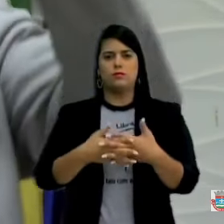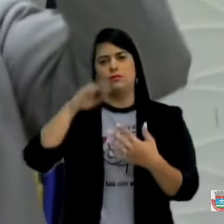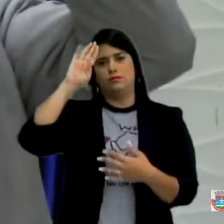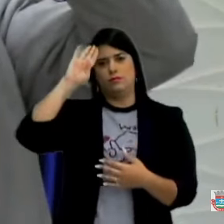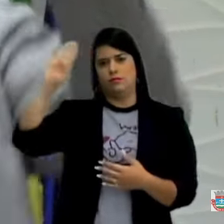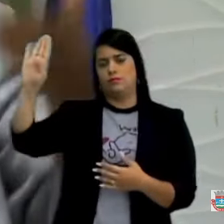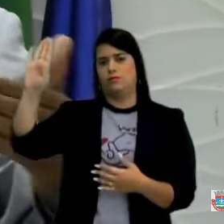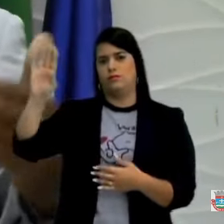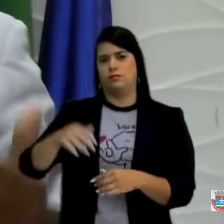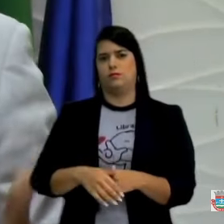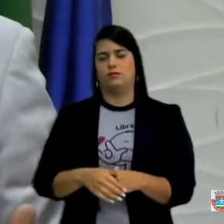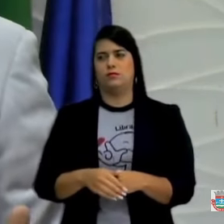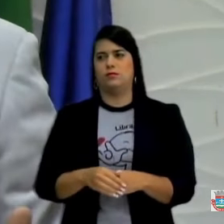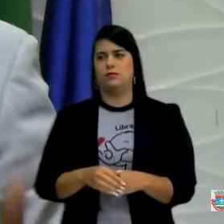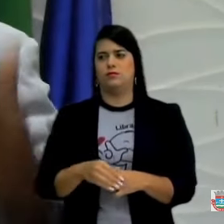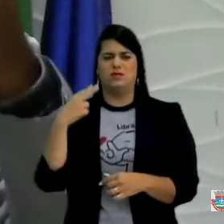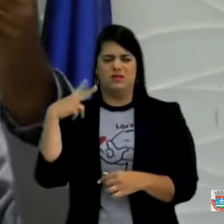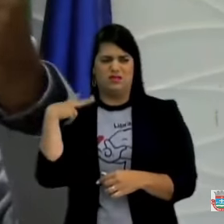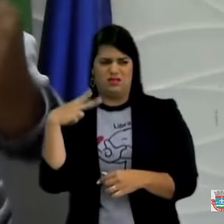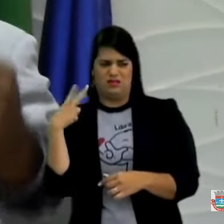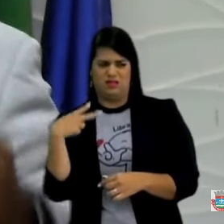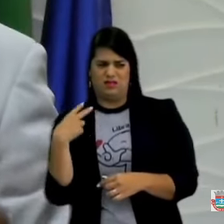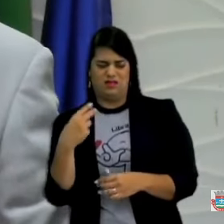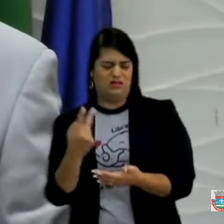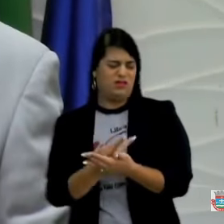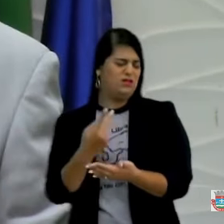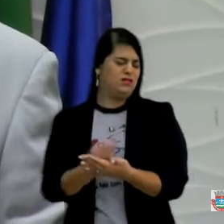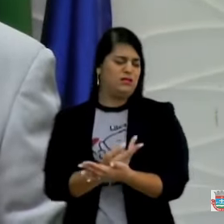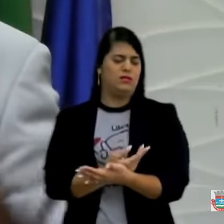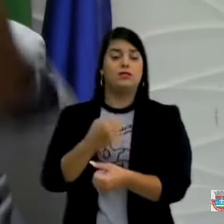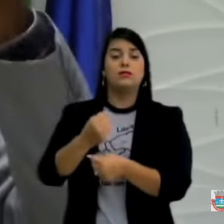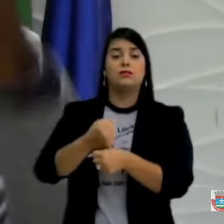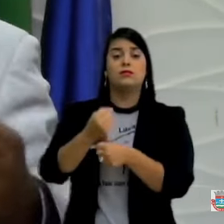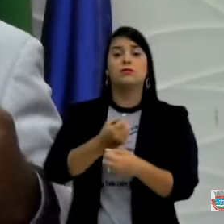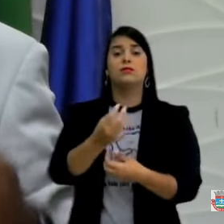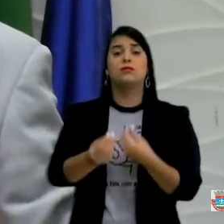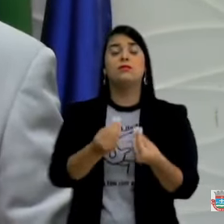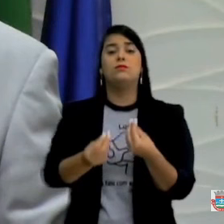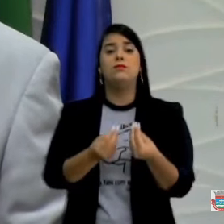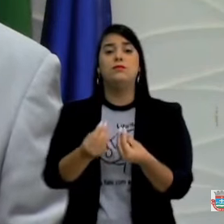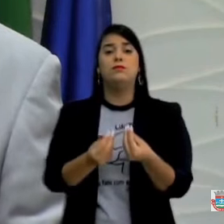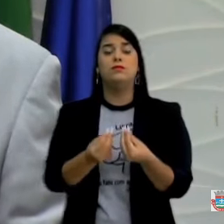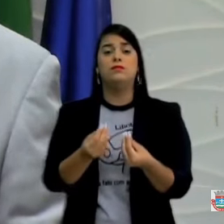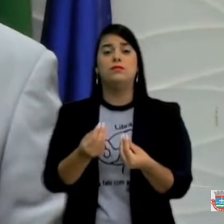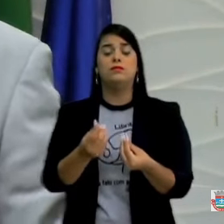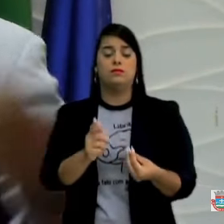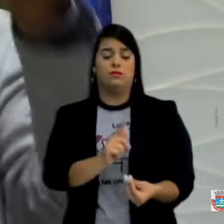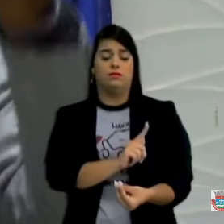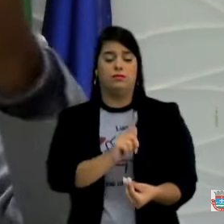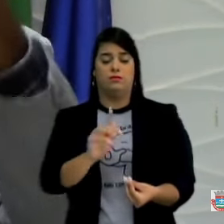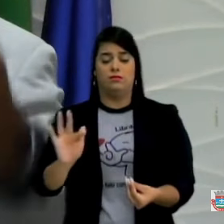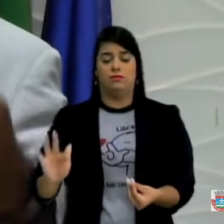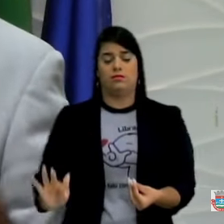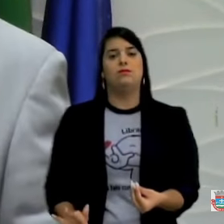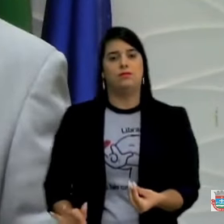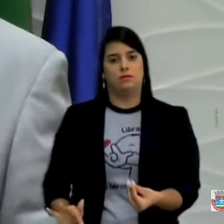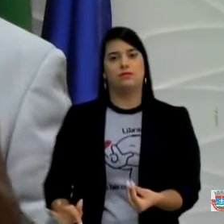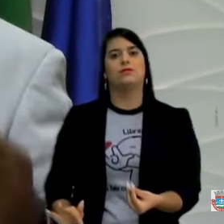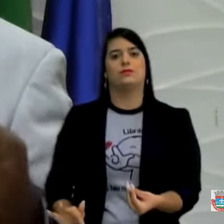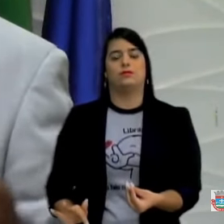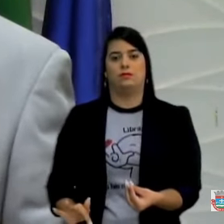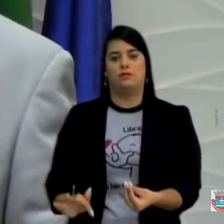cínico Esta obra é do governo federal é do exército brasileiro o prefeito